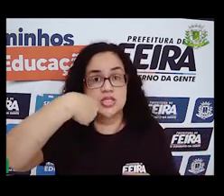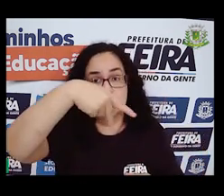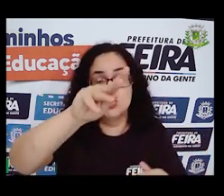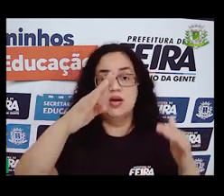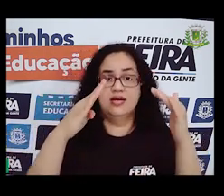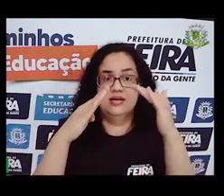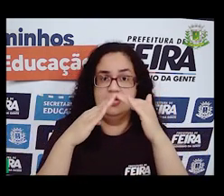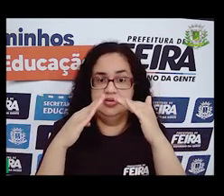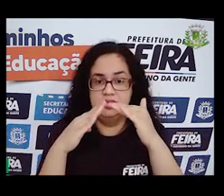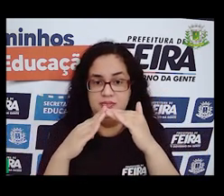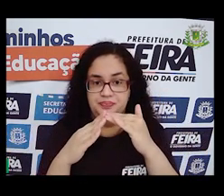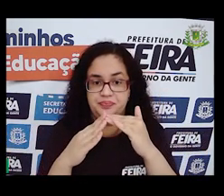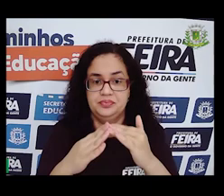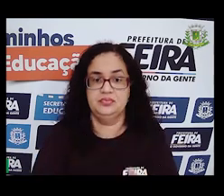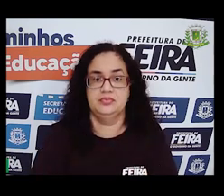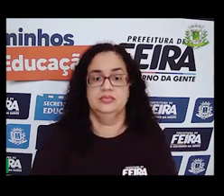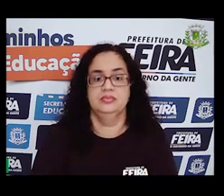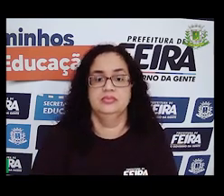sua casa.